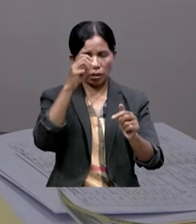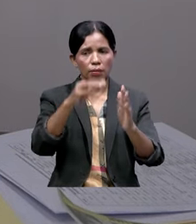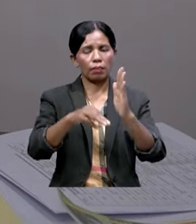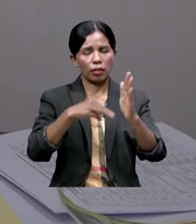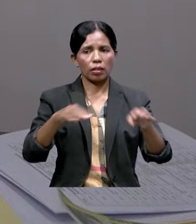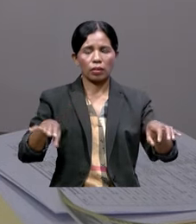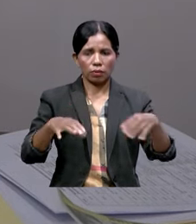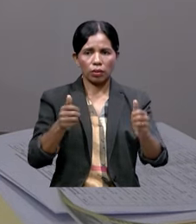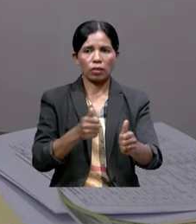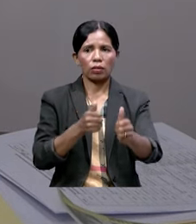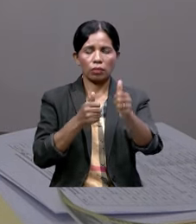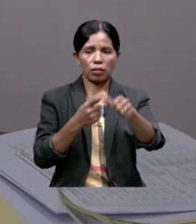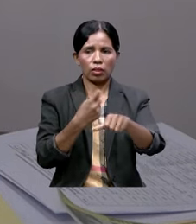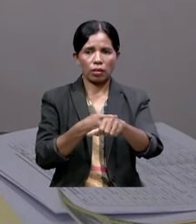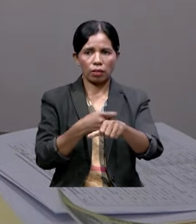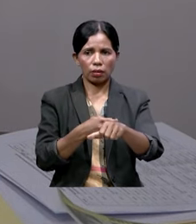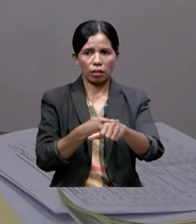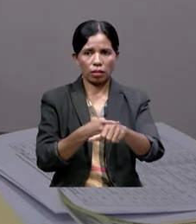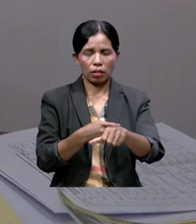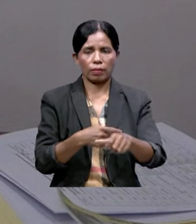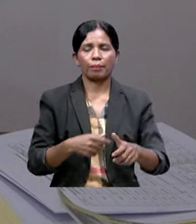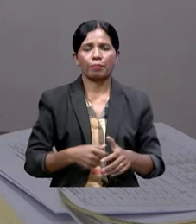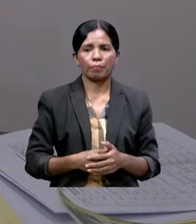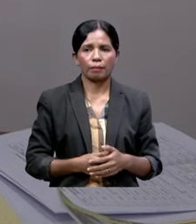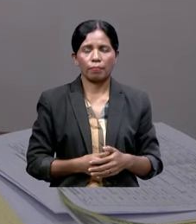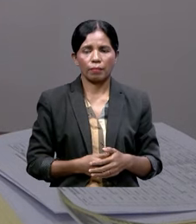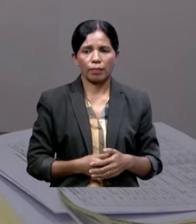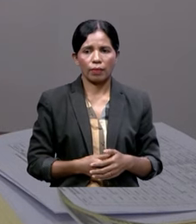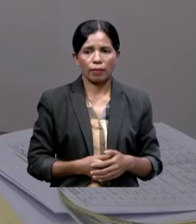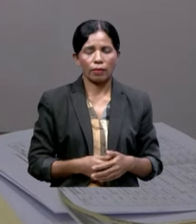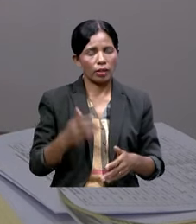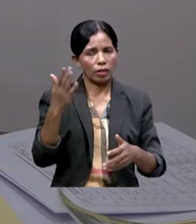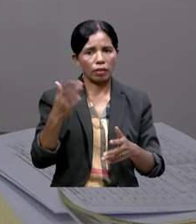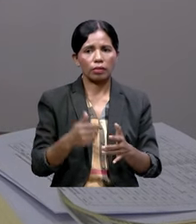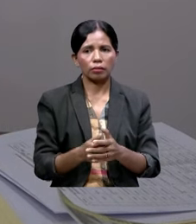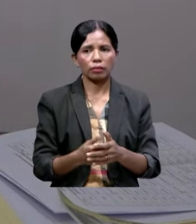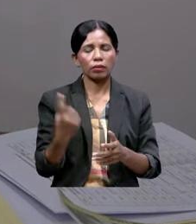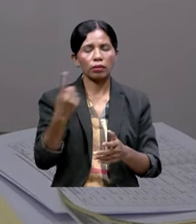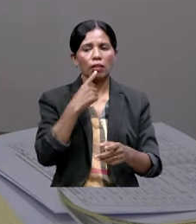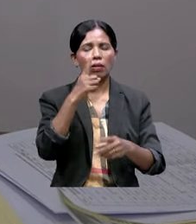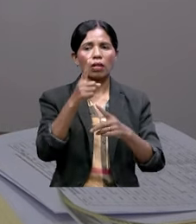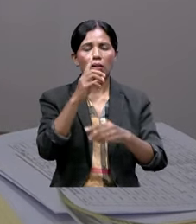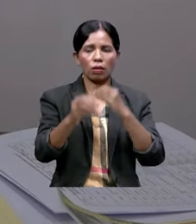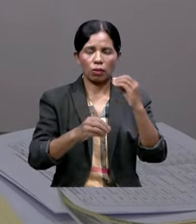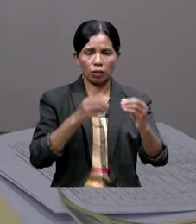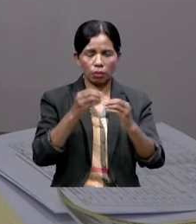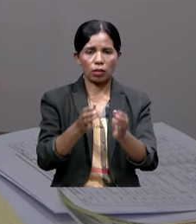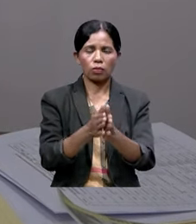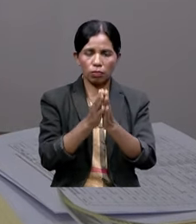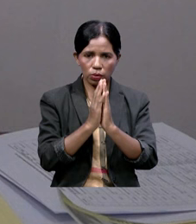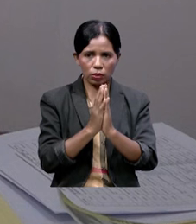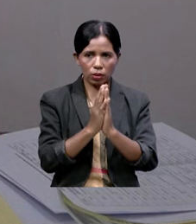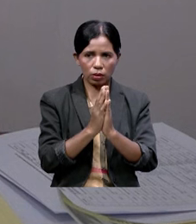servisu tuir ni tempo ni atualidade me varak sempre kestiano kono ba confirmação